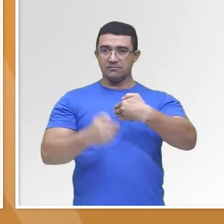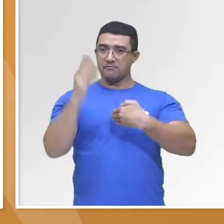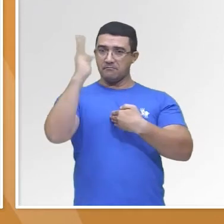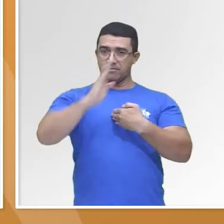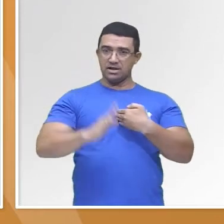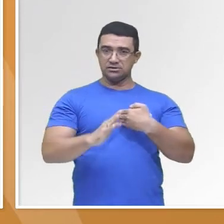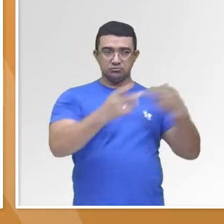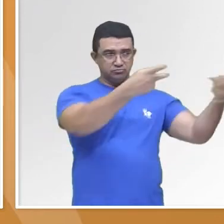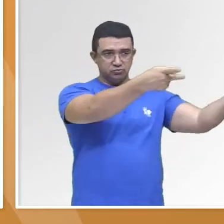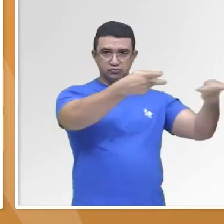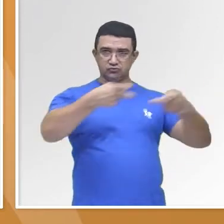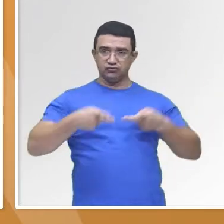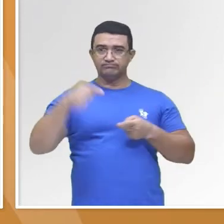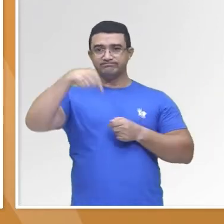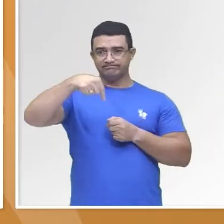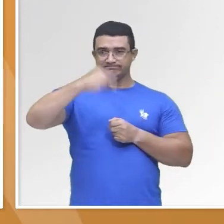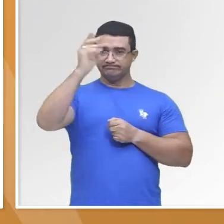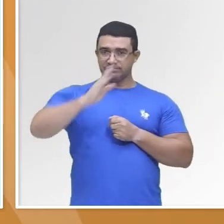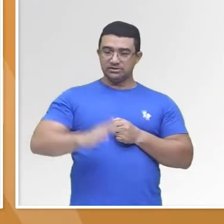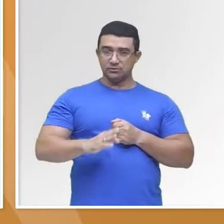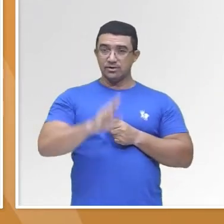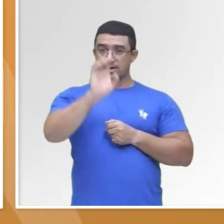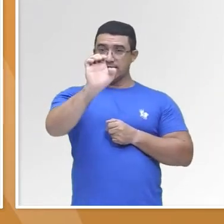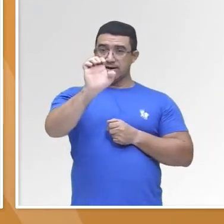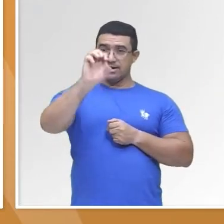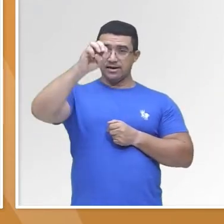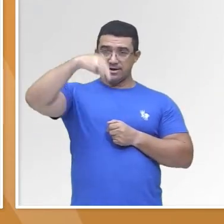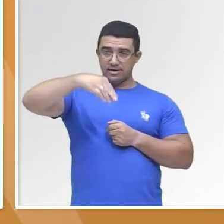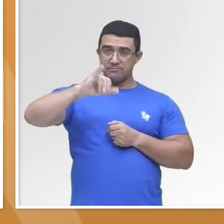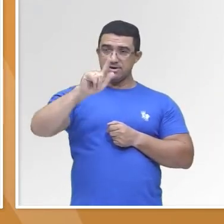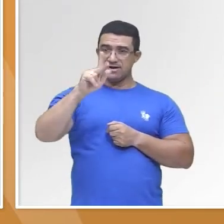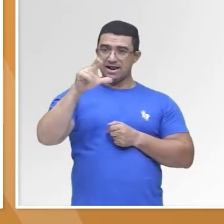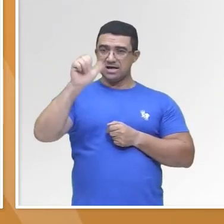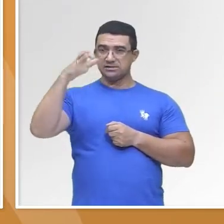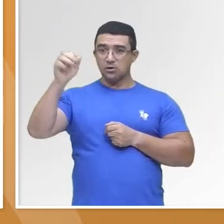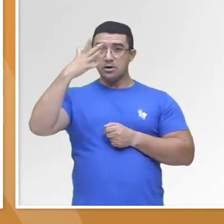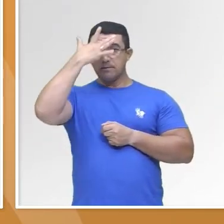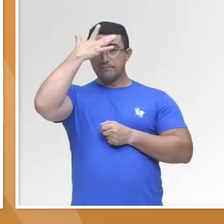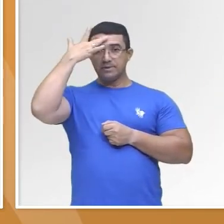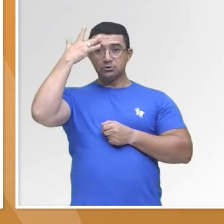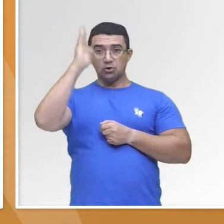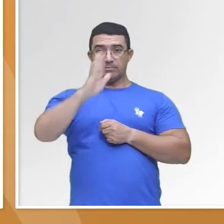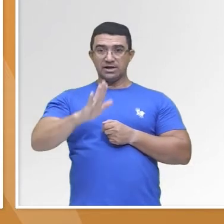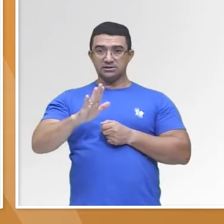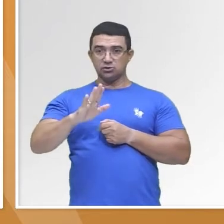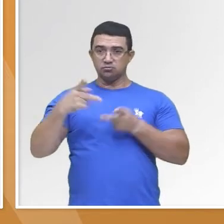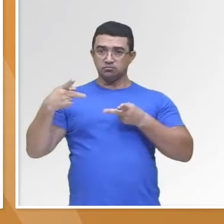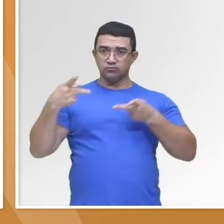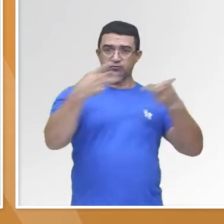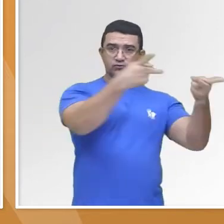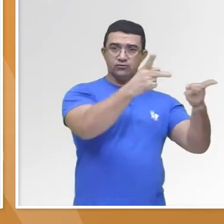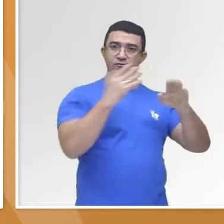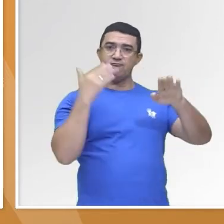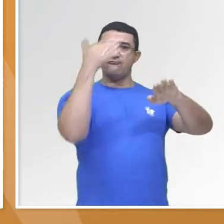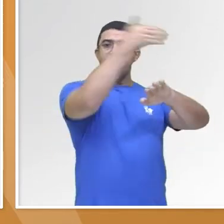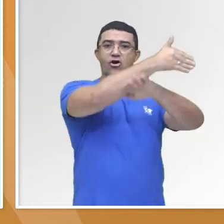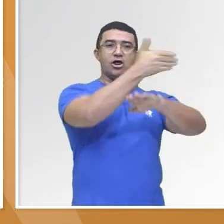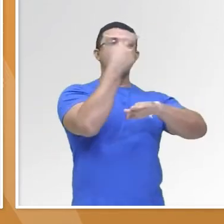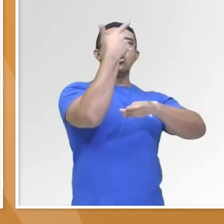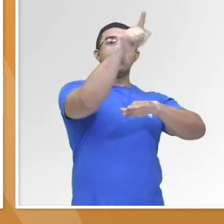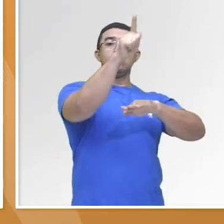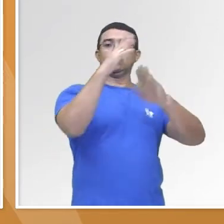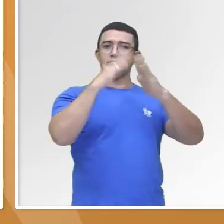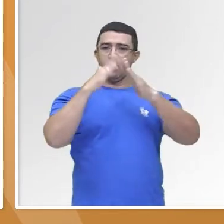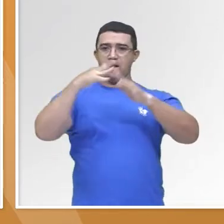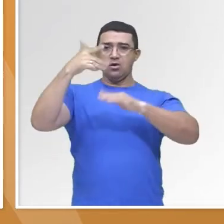nós falamos de emigração, nós estamos falando da saída. Então, tem uma diferença aqui,